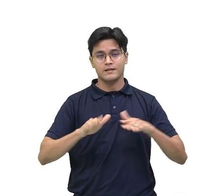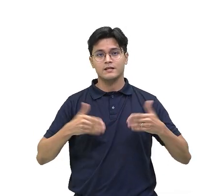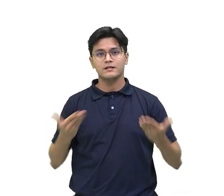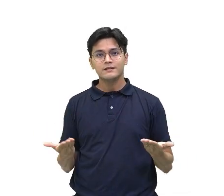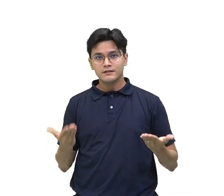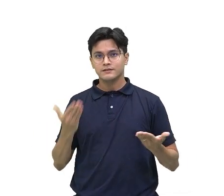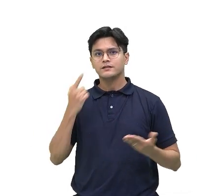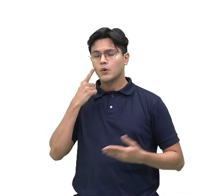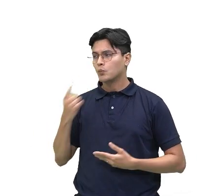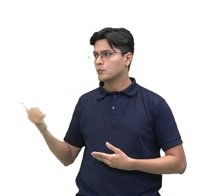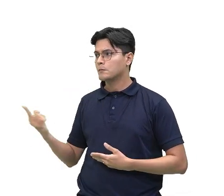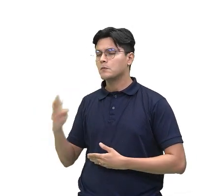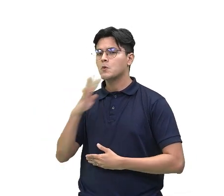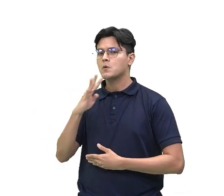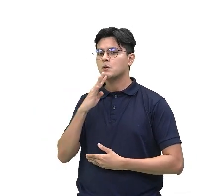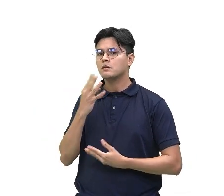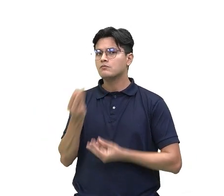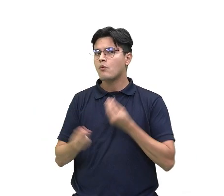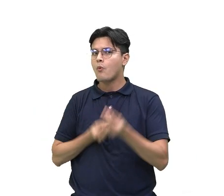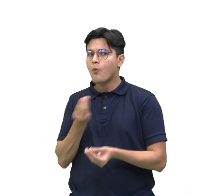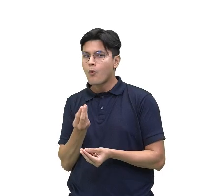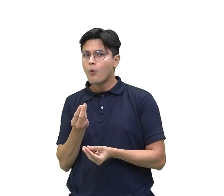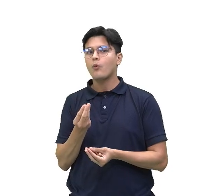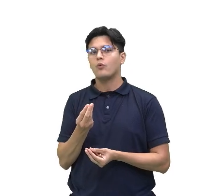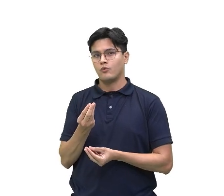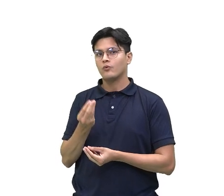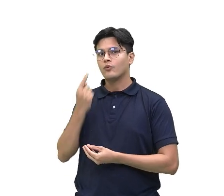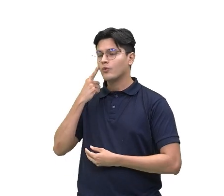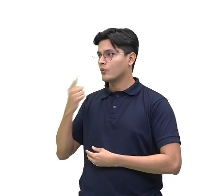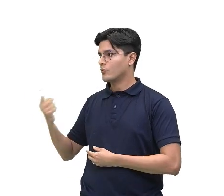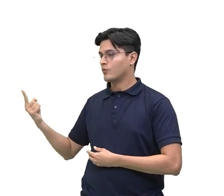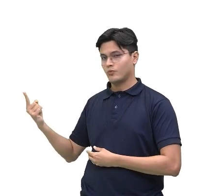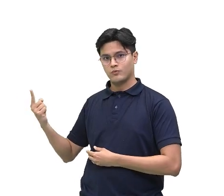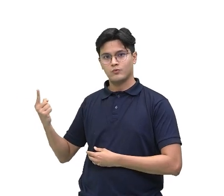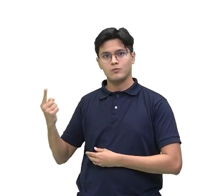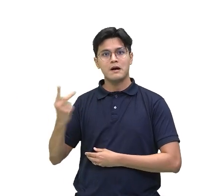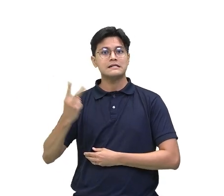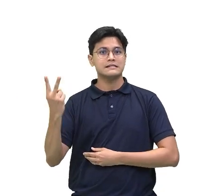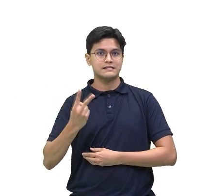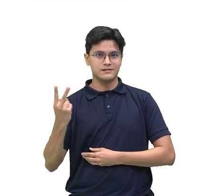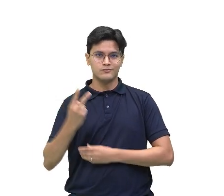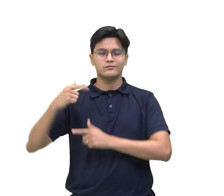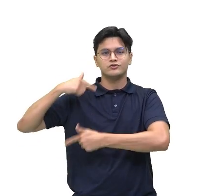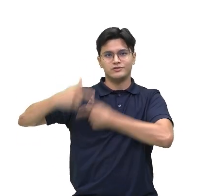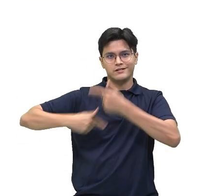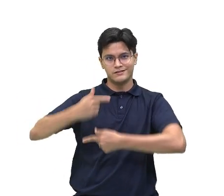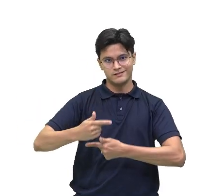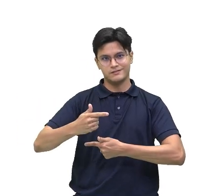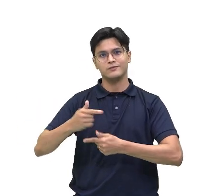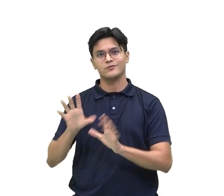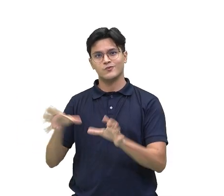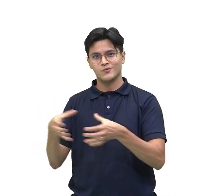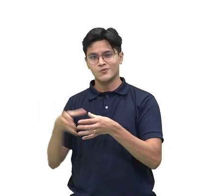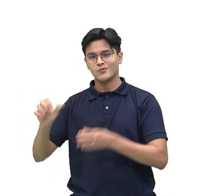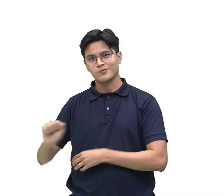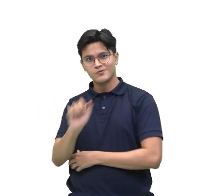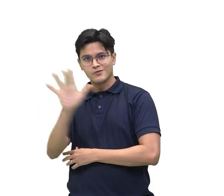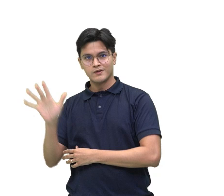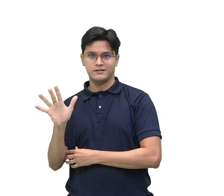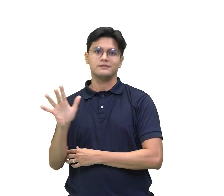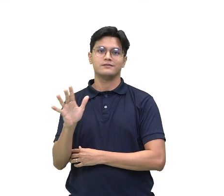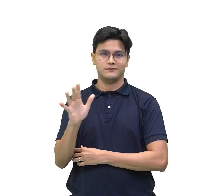eles ficaram conhecidos aí como os tigres asiáticos da segunda geração, no caso, a Indonésia,